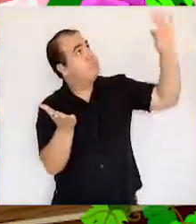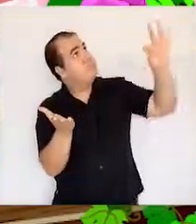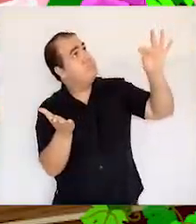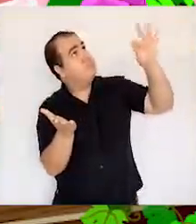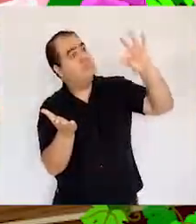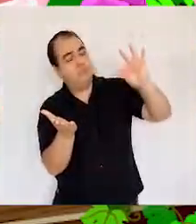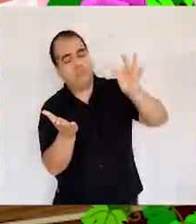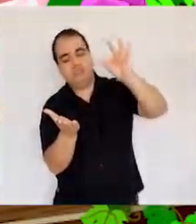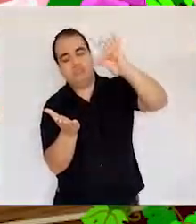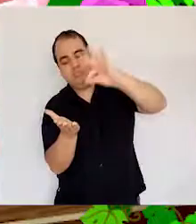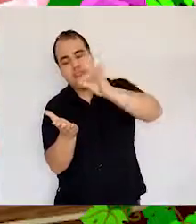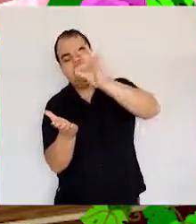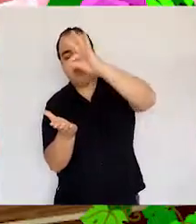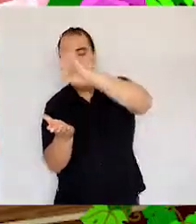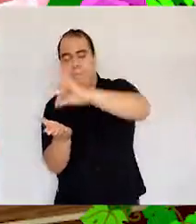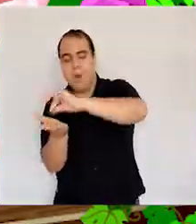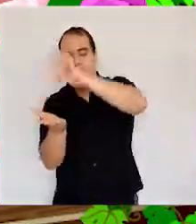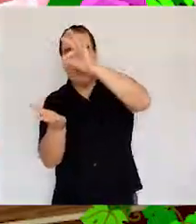Abelice,